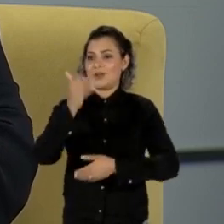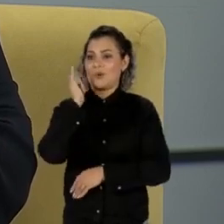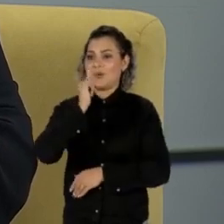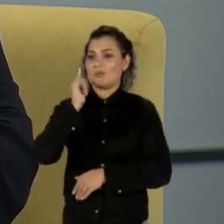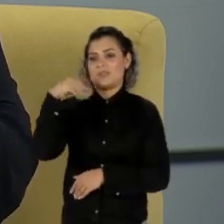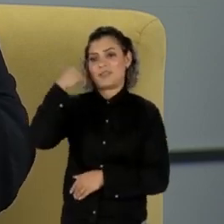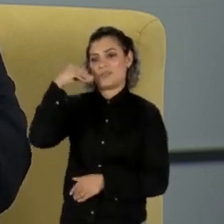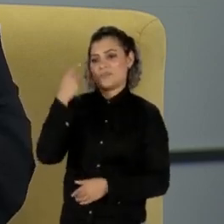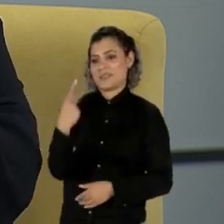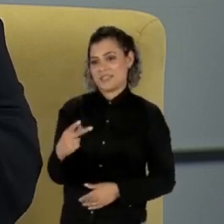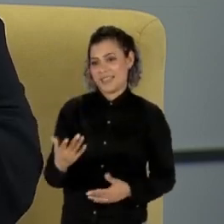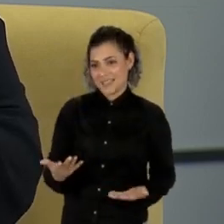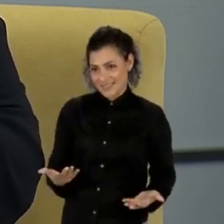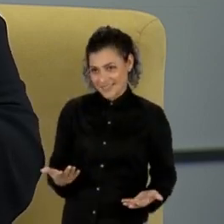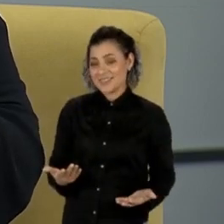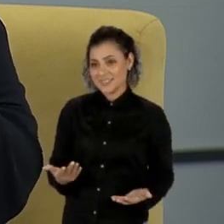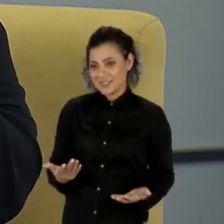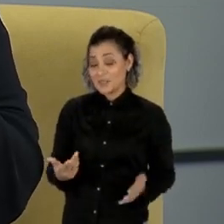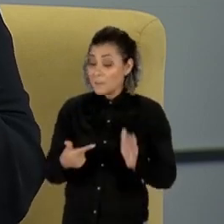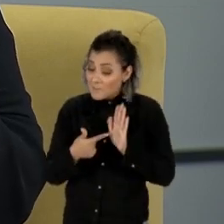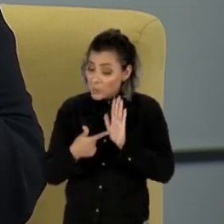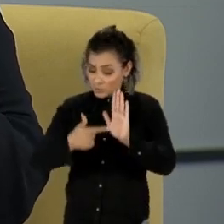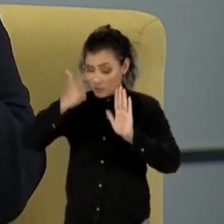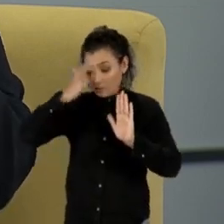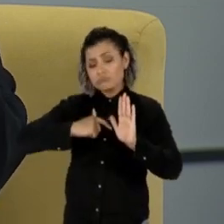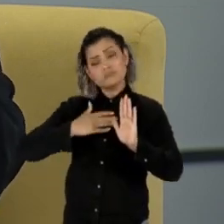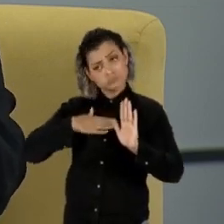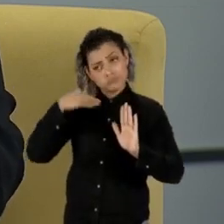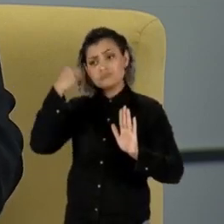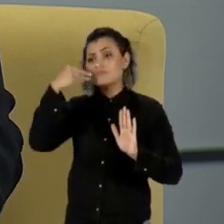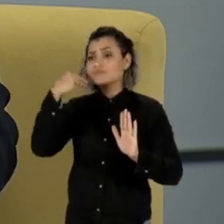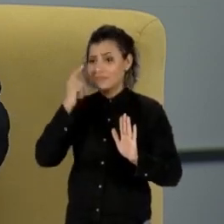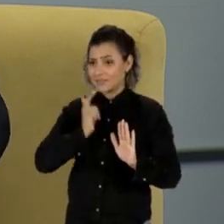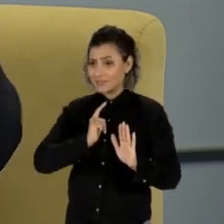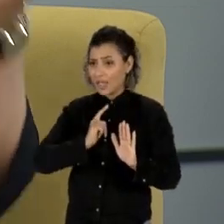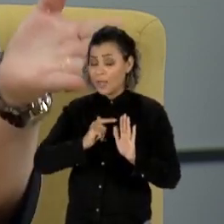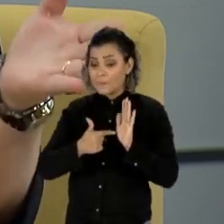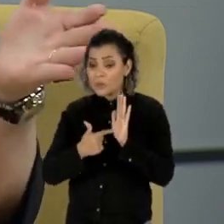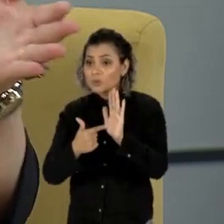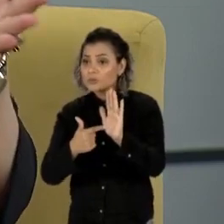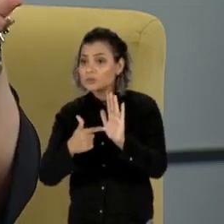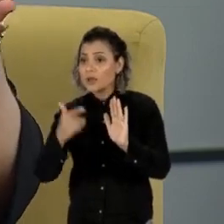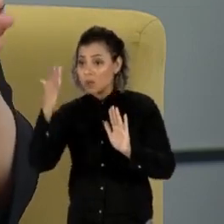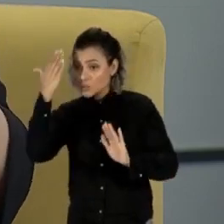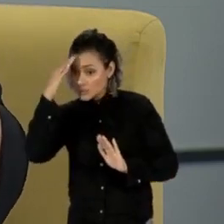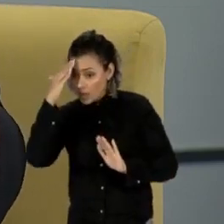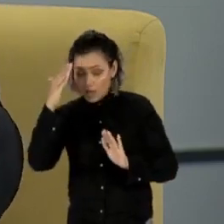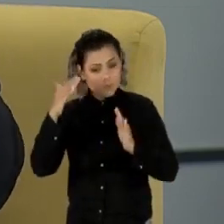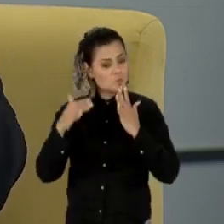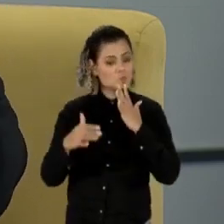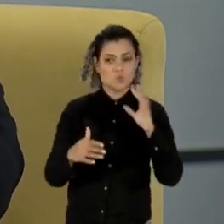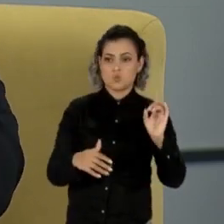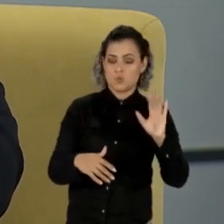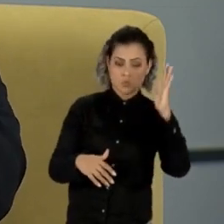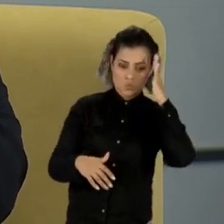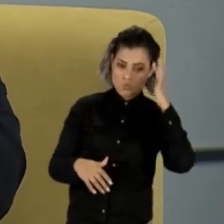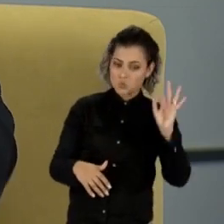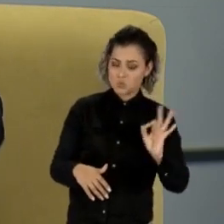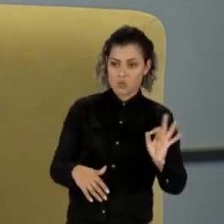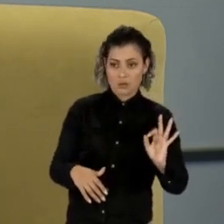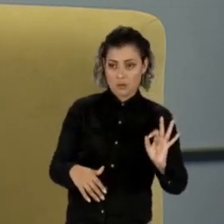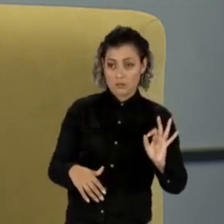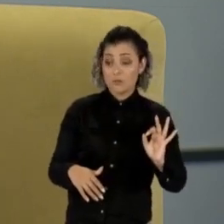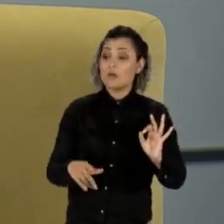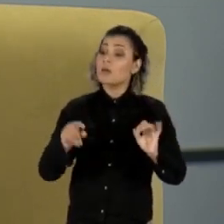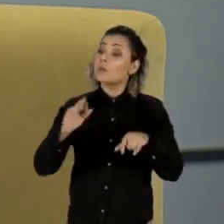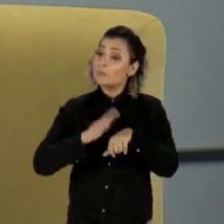experiência saber expressar o que sabe o que não sabe mas mais do que isso que